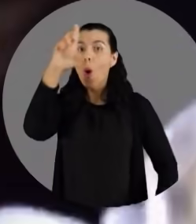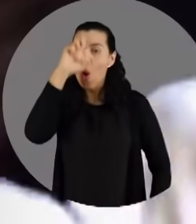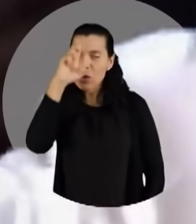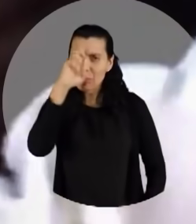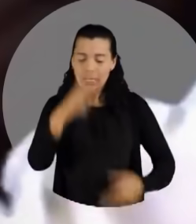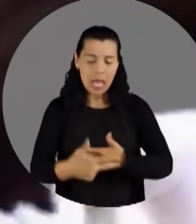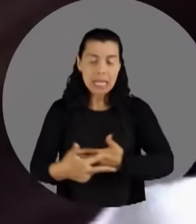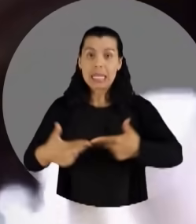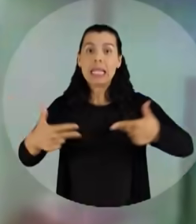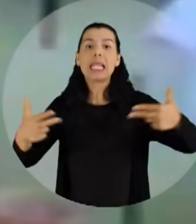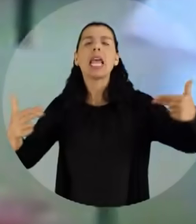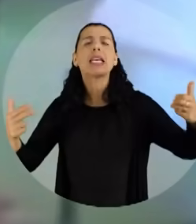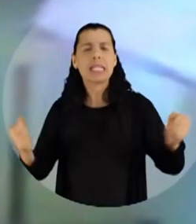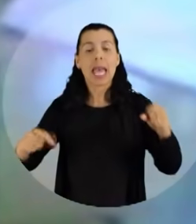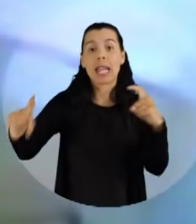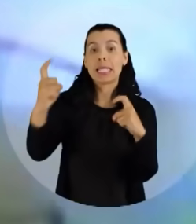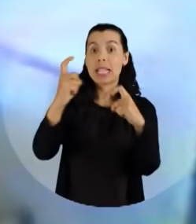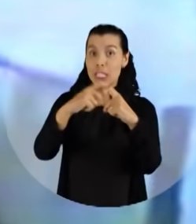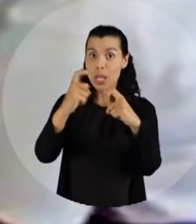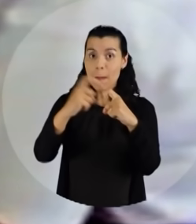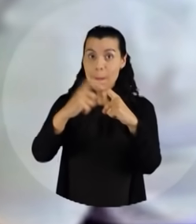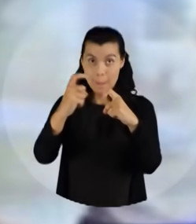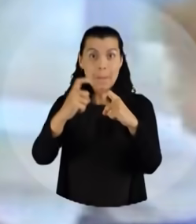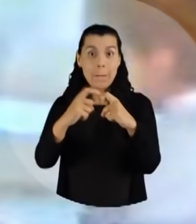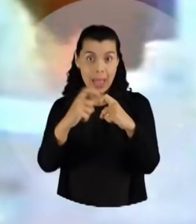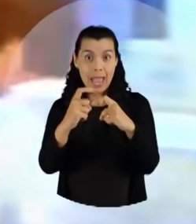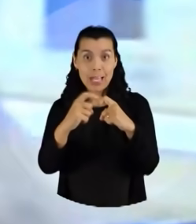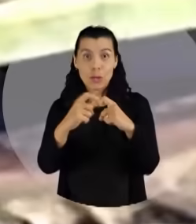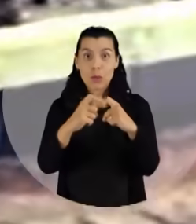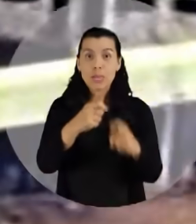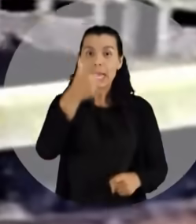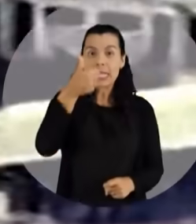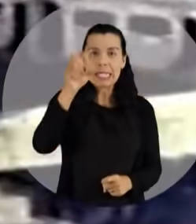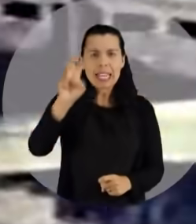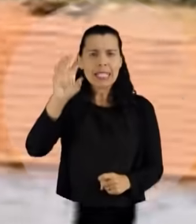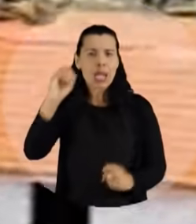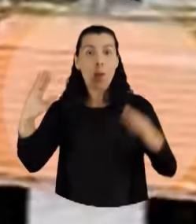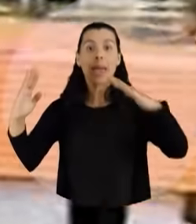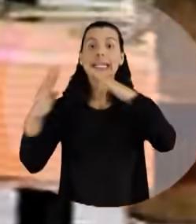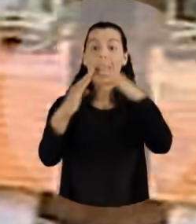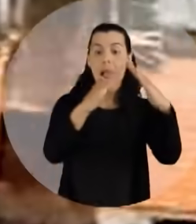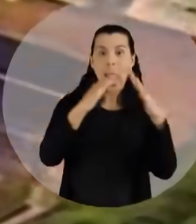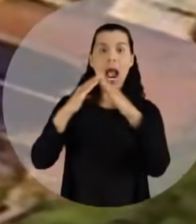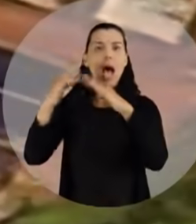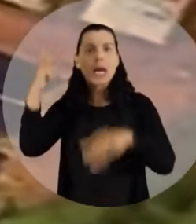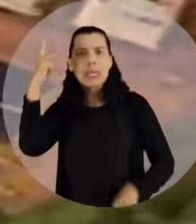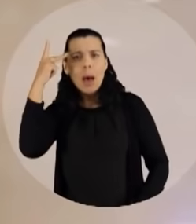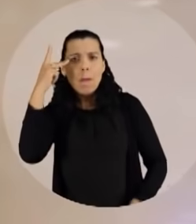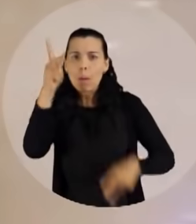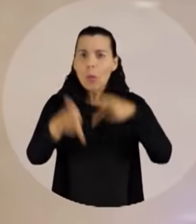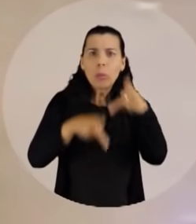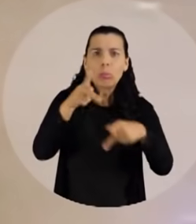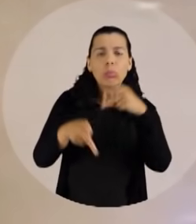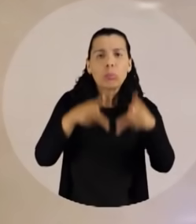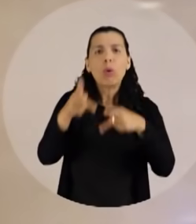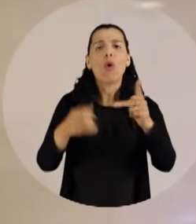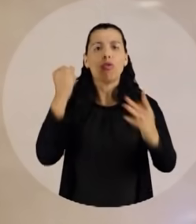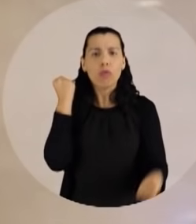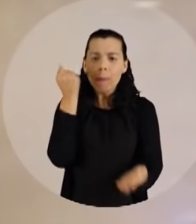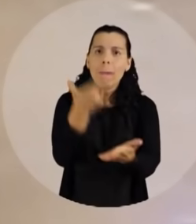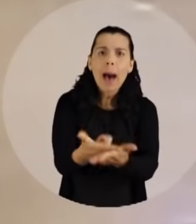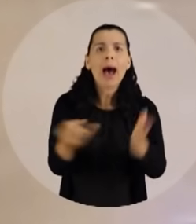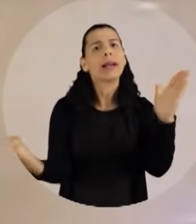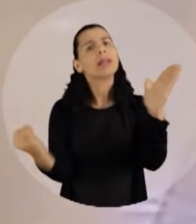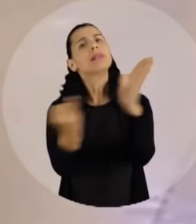hospitais, dezenas de postos de saúde, contratou médicos, moradias para 150 mil paulistanos. É o povo que